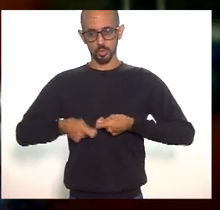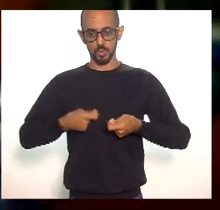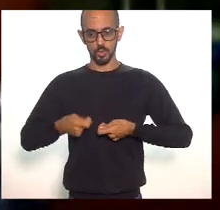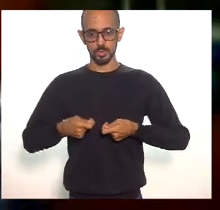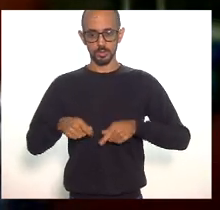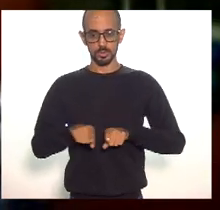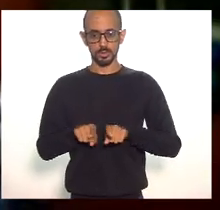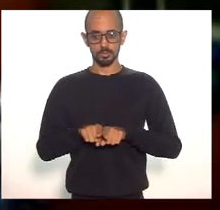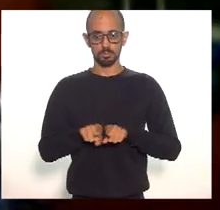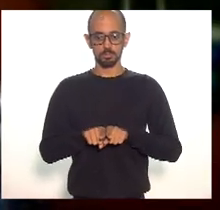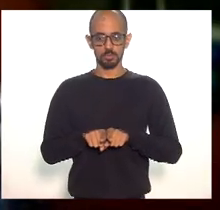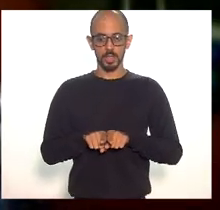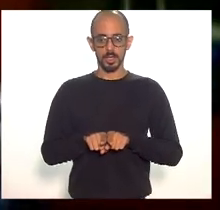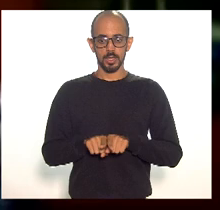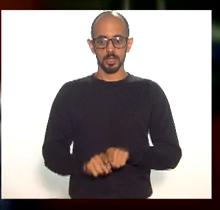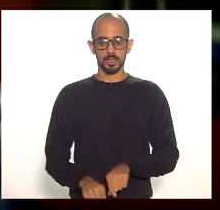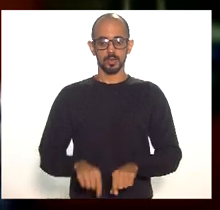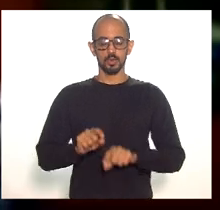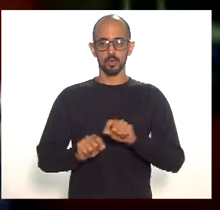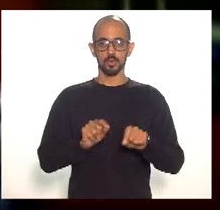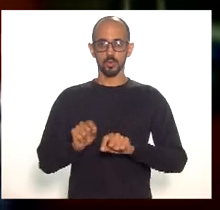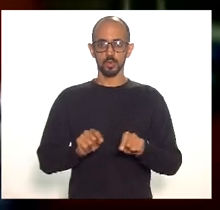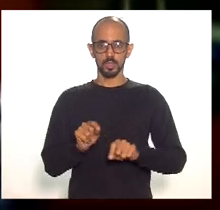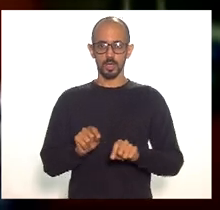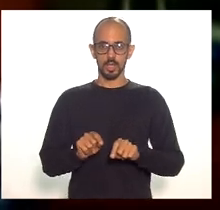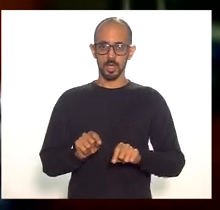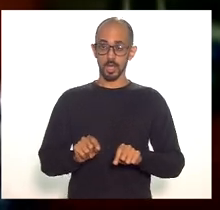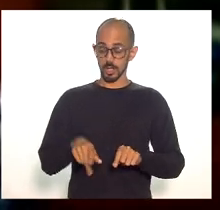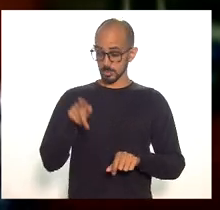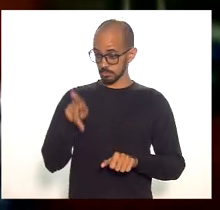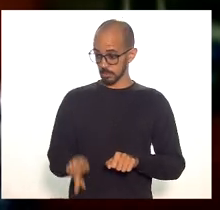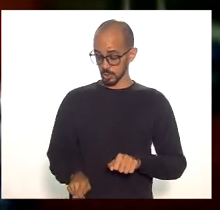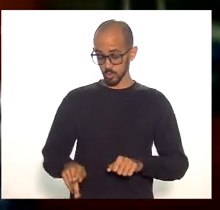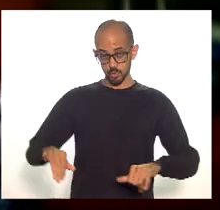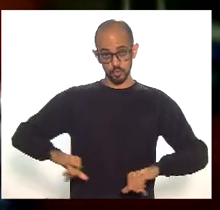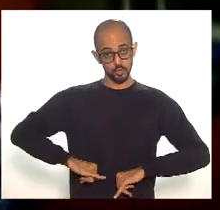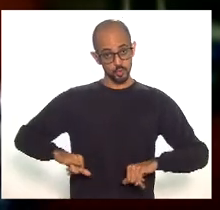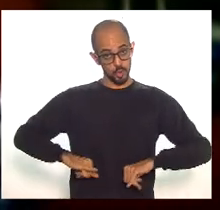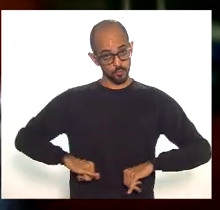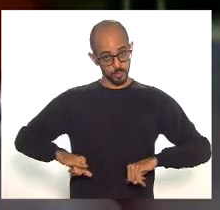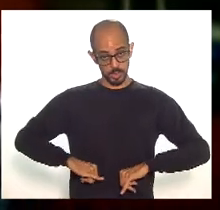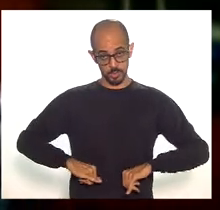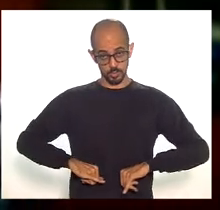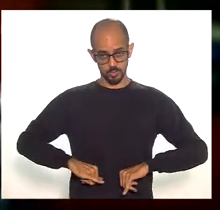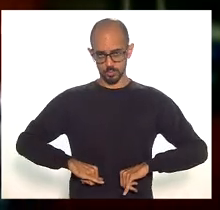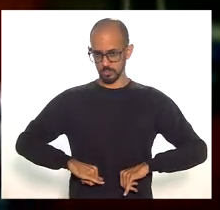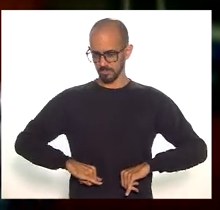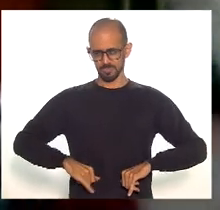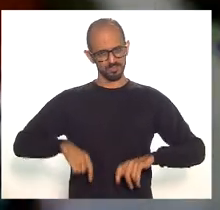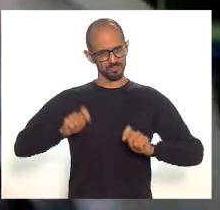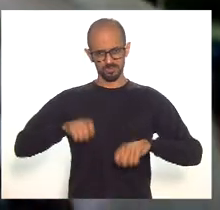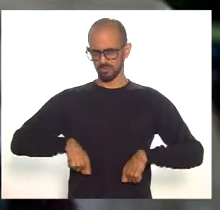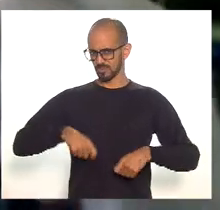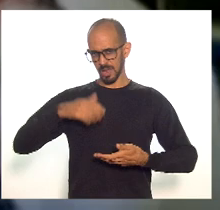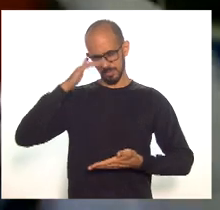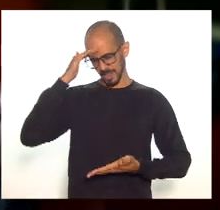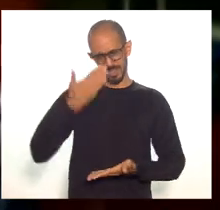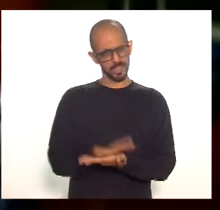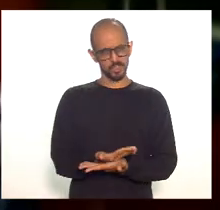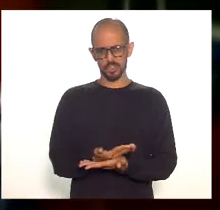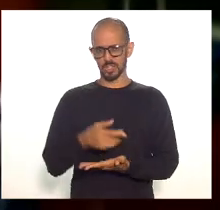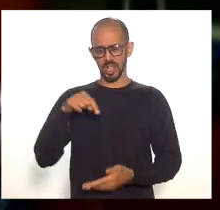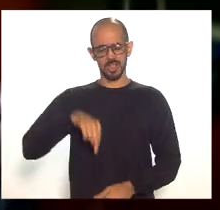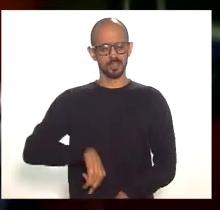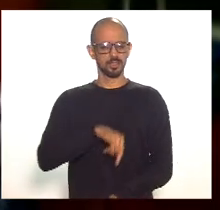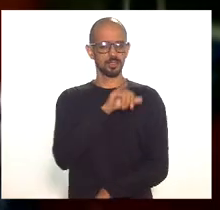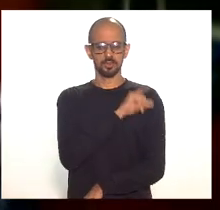usuário penando, não é? Penando de forma inacreditável na cidade do Rio